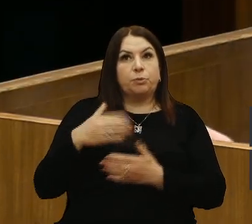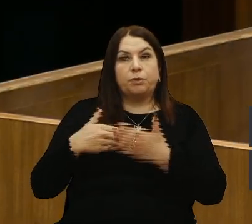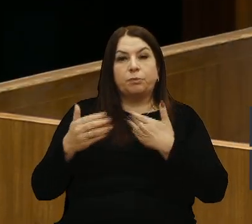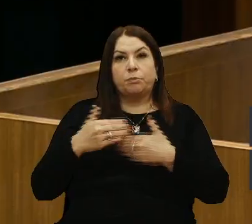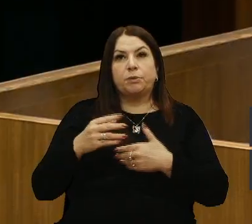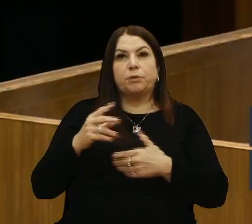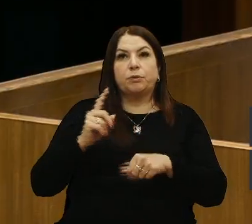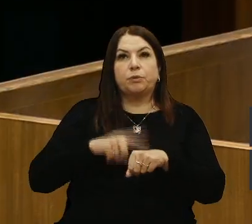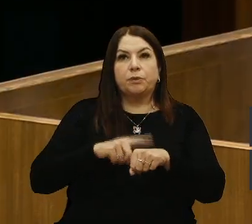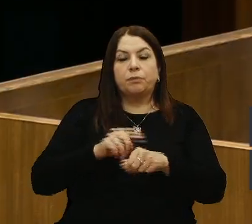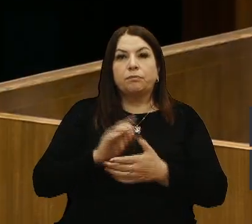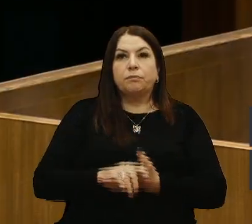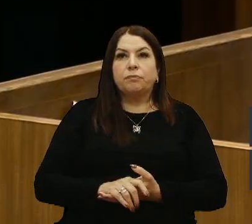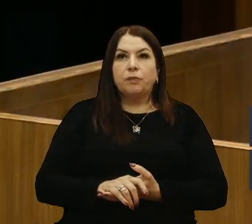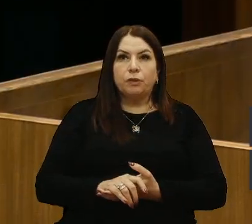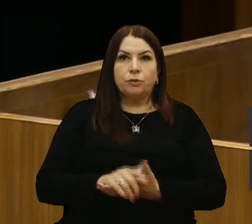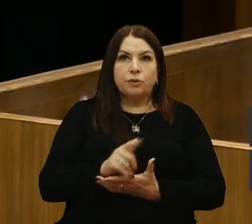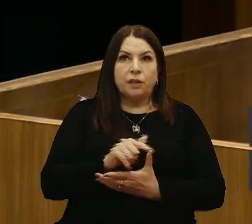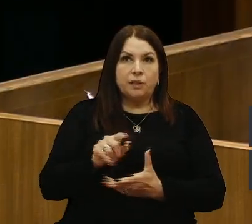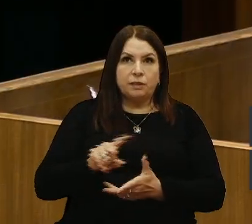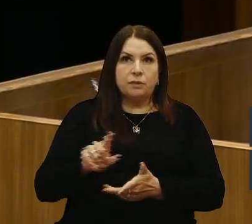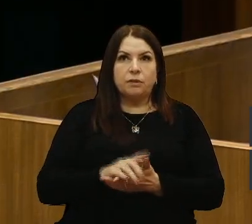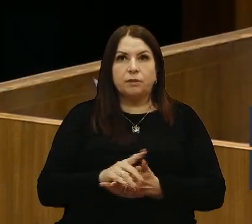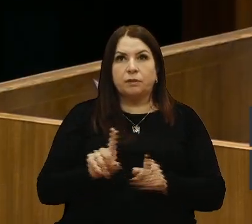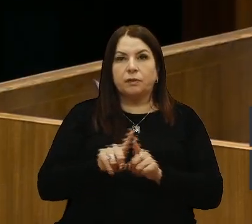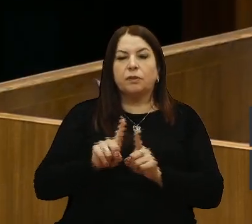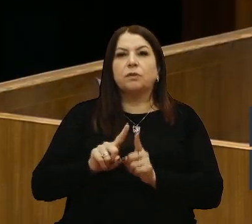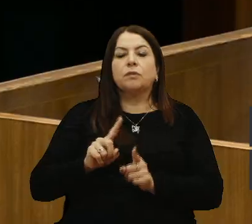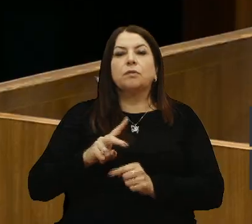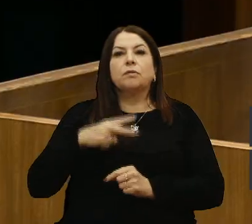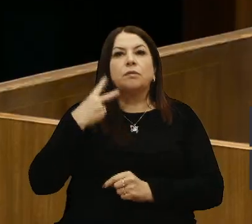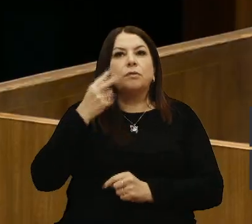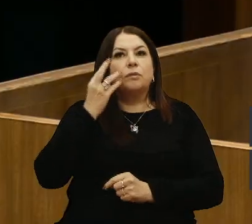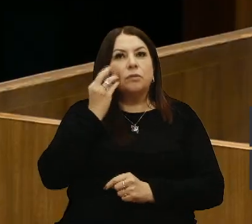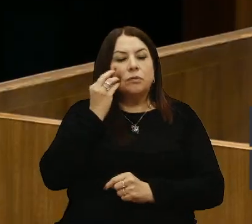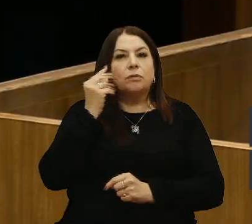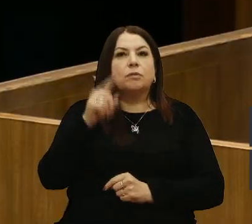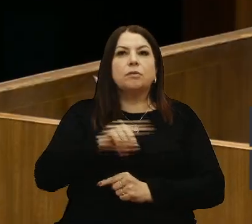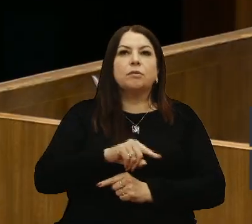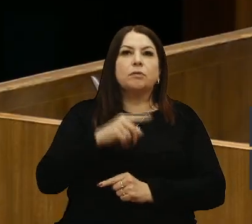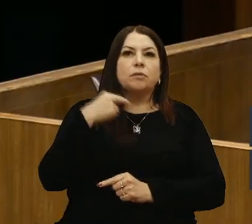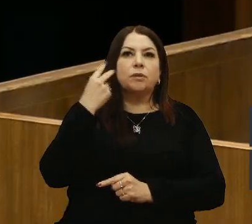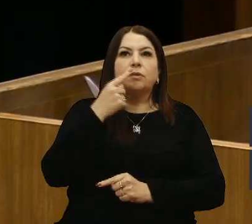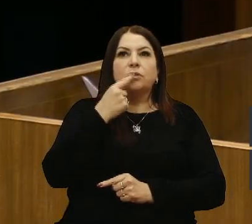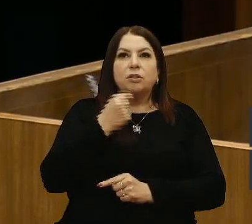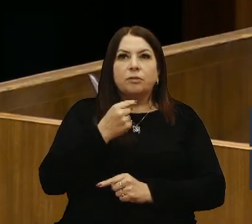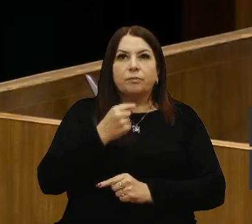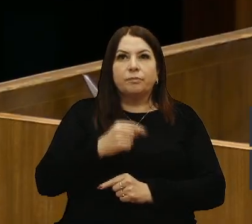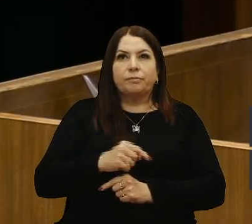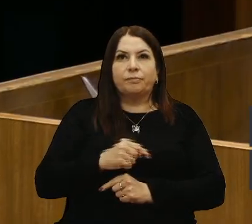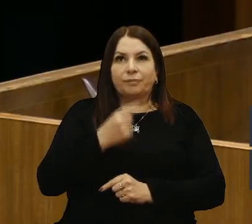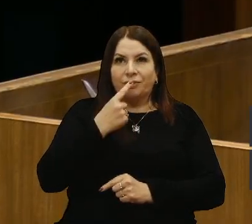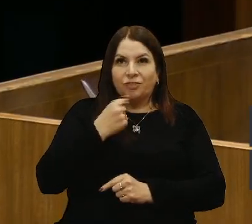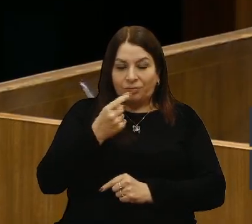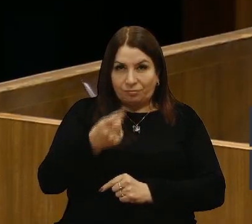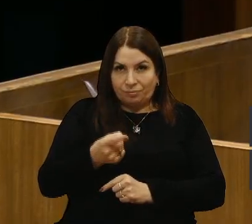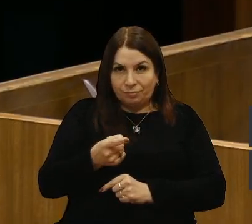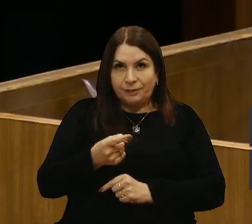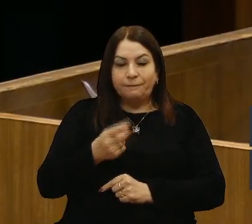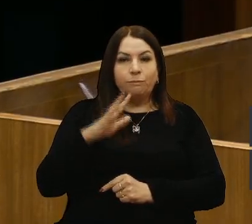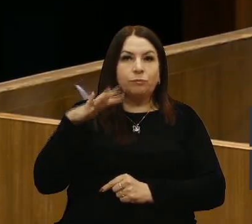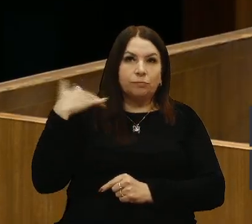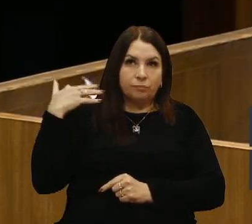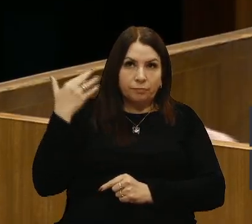do horário, né. Aqui o vereador Jack também. Vereadora Rose, vereador... Eu vou nomear todo mundo. Vereadora